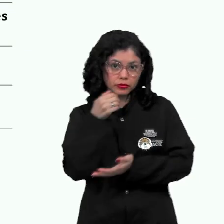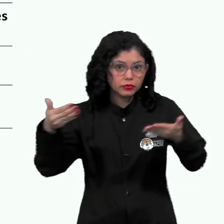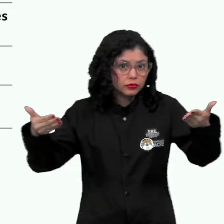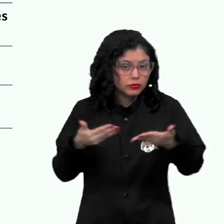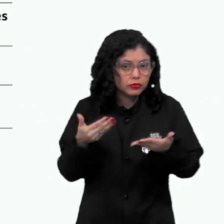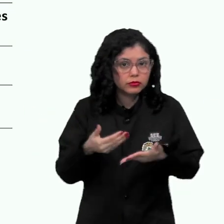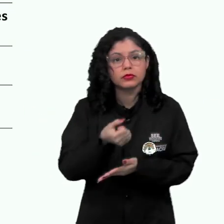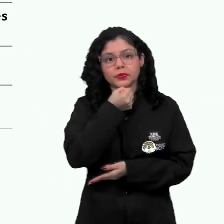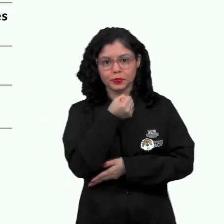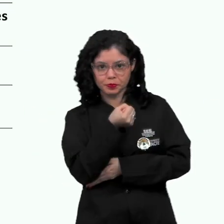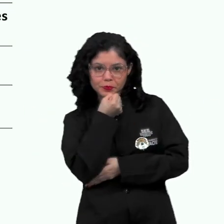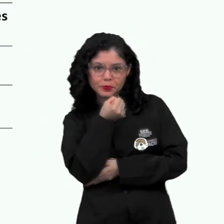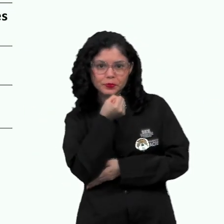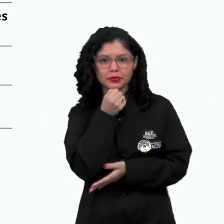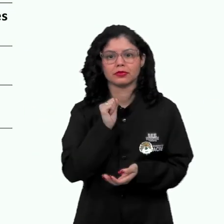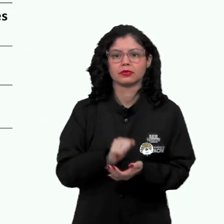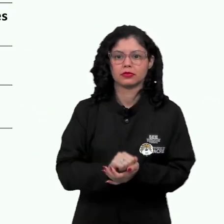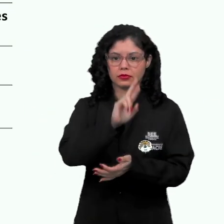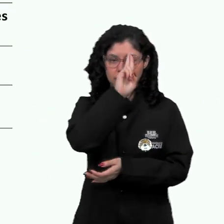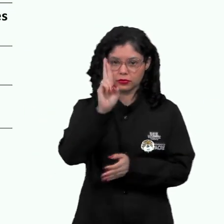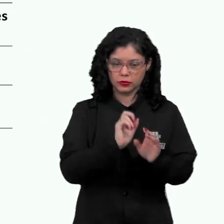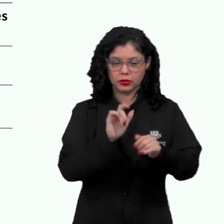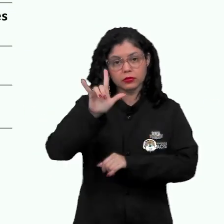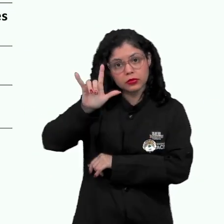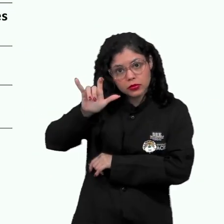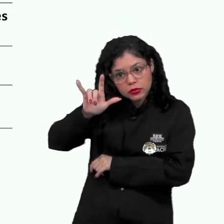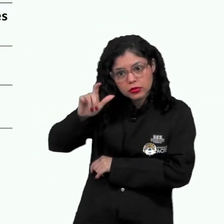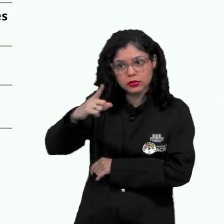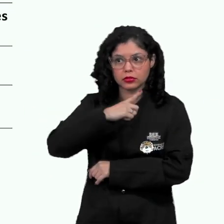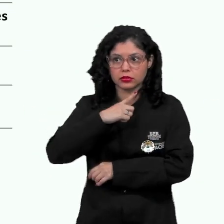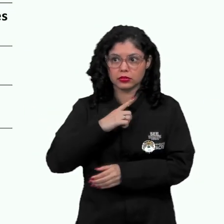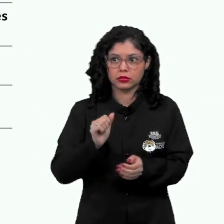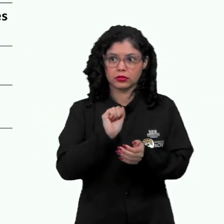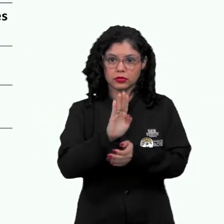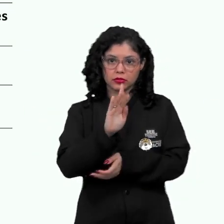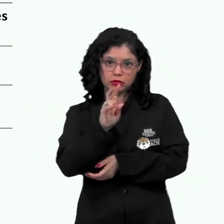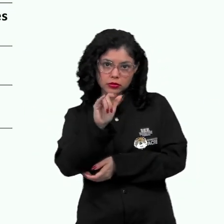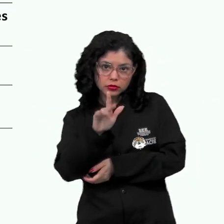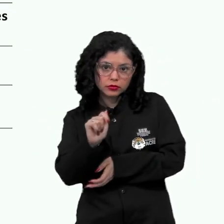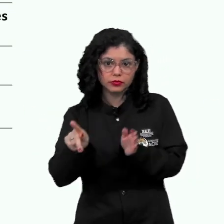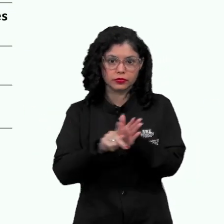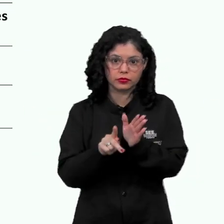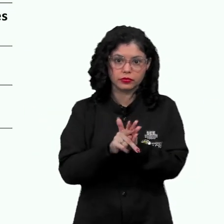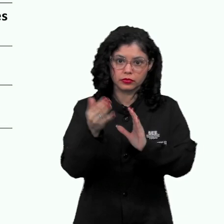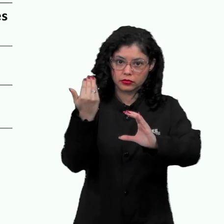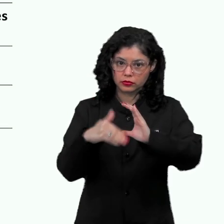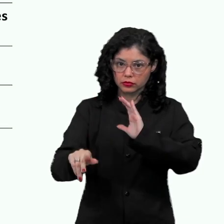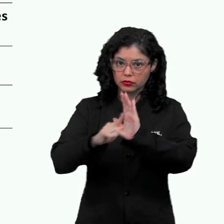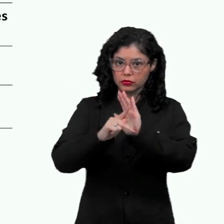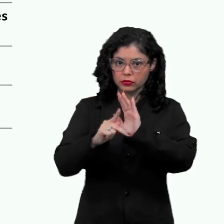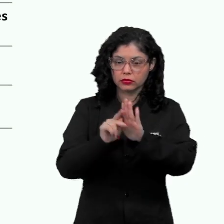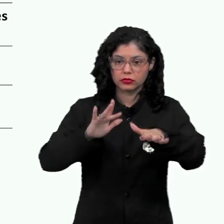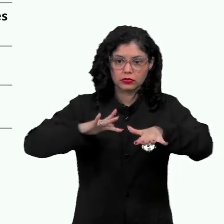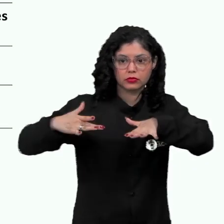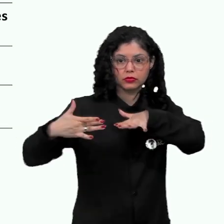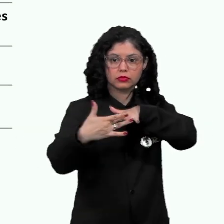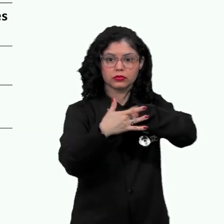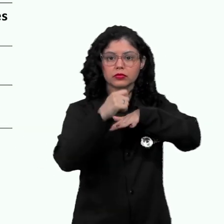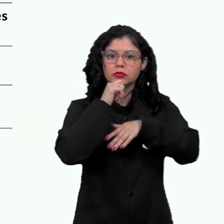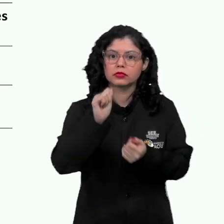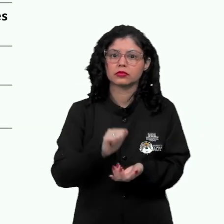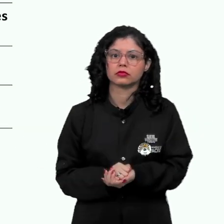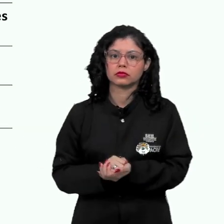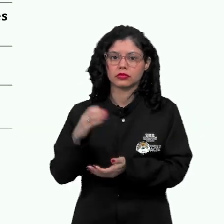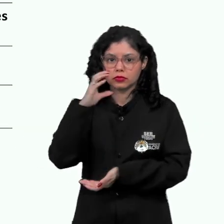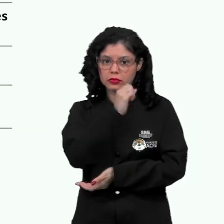os podcasts, os stories do Instagram, nós temos blog, nós temos as postagens nessas redes sociais, que é